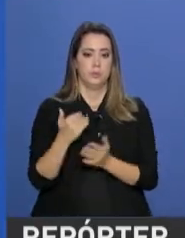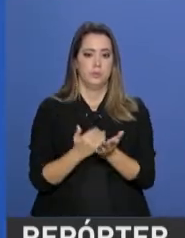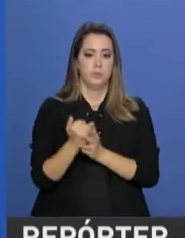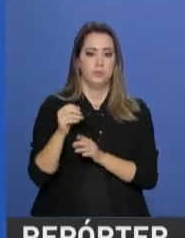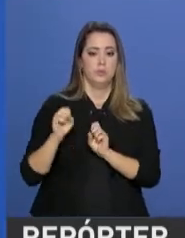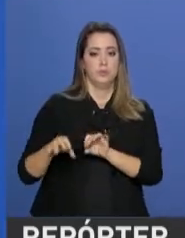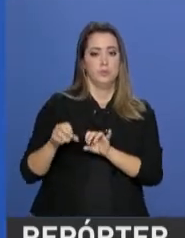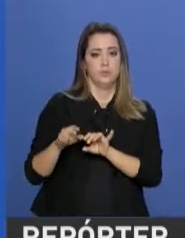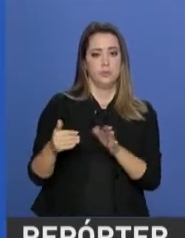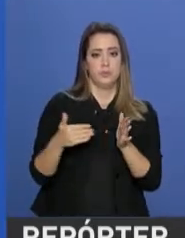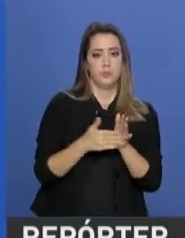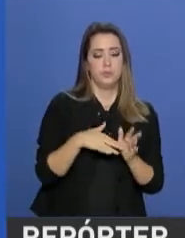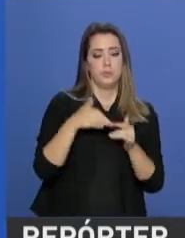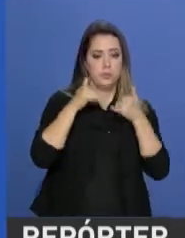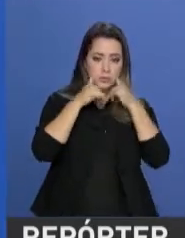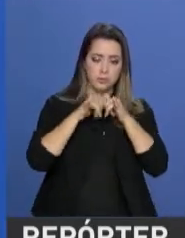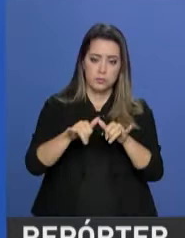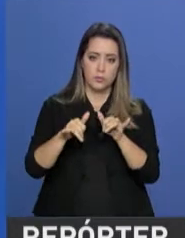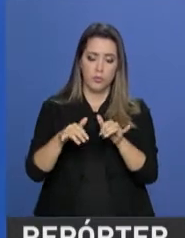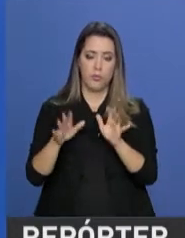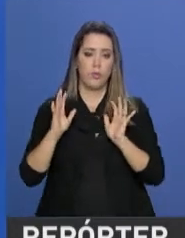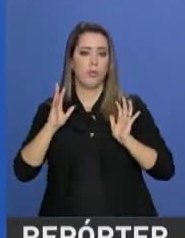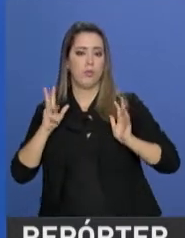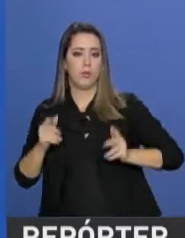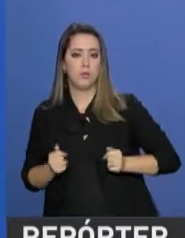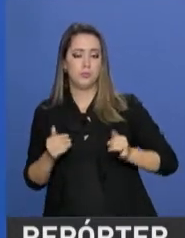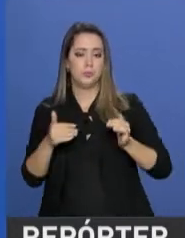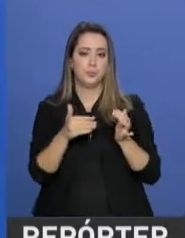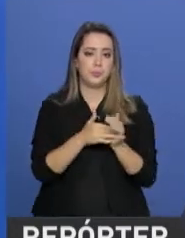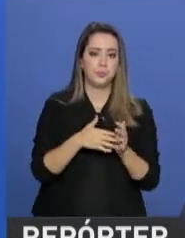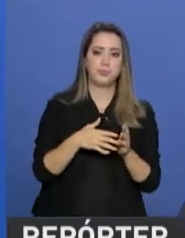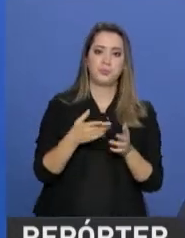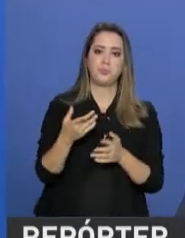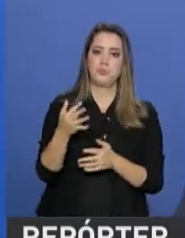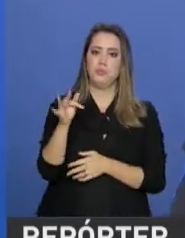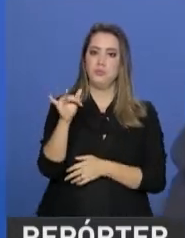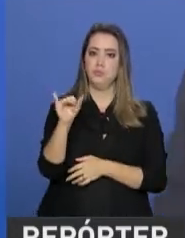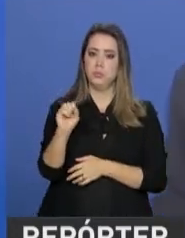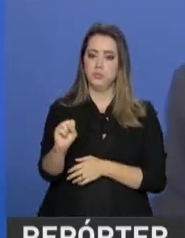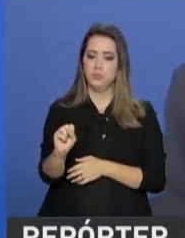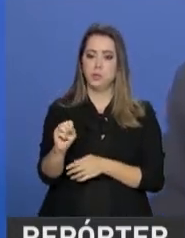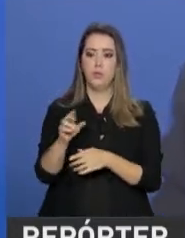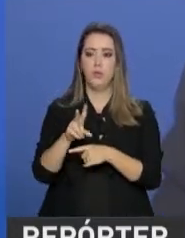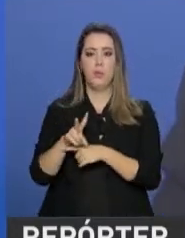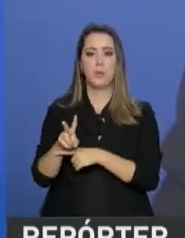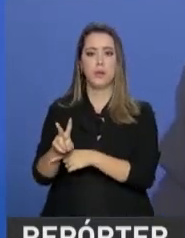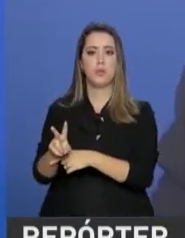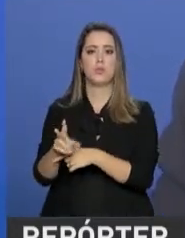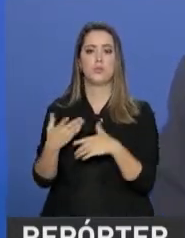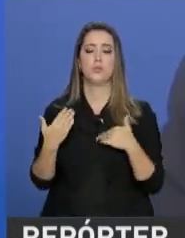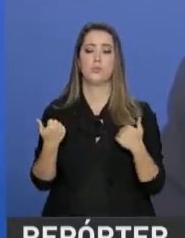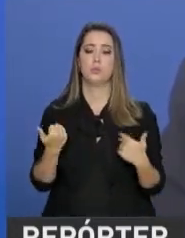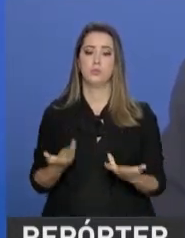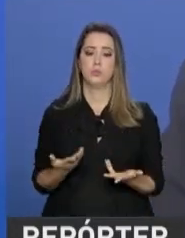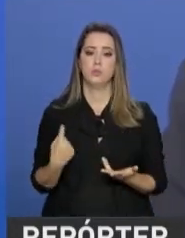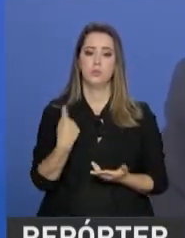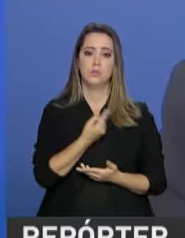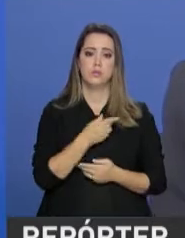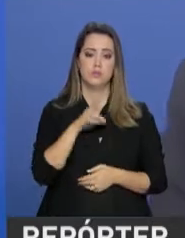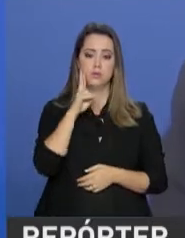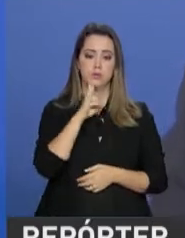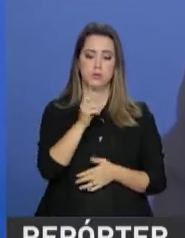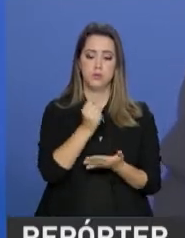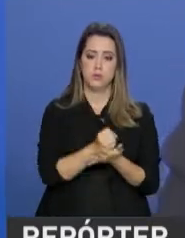a energia do saneamento básico ao financiamento público como podemos verificar até pelos